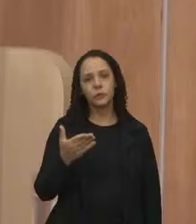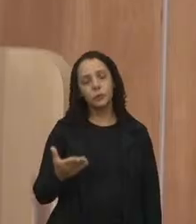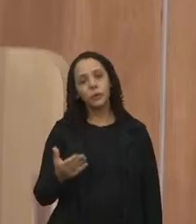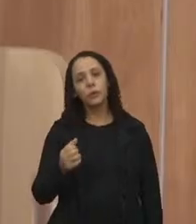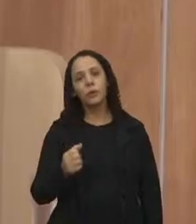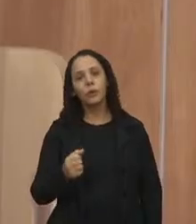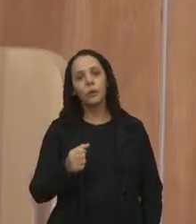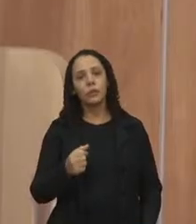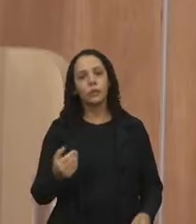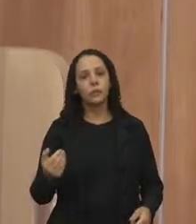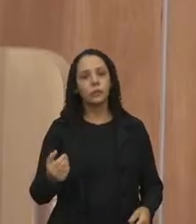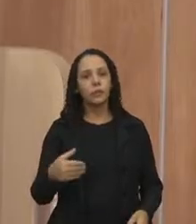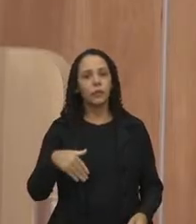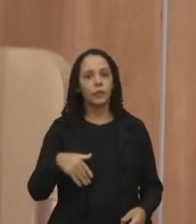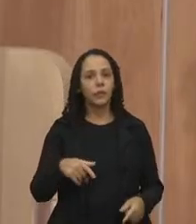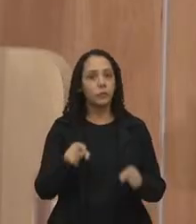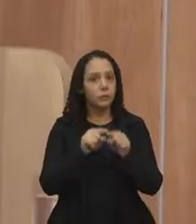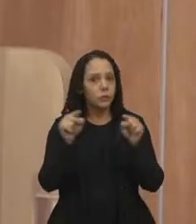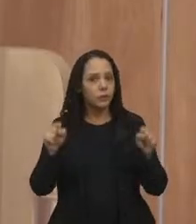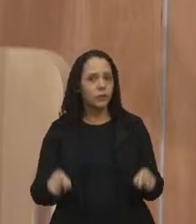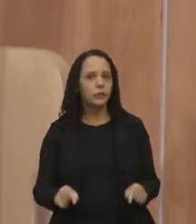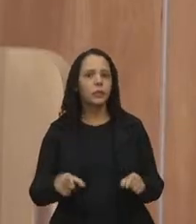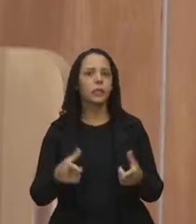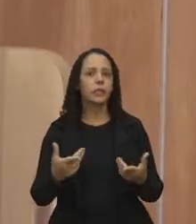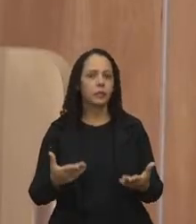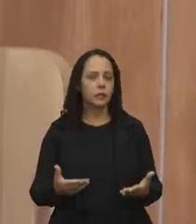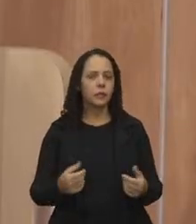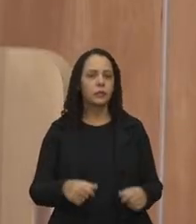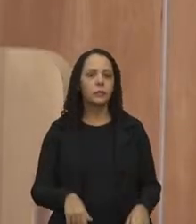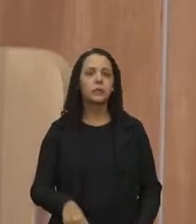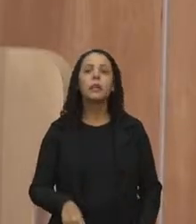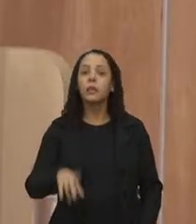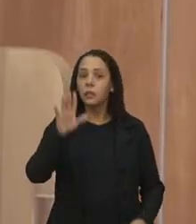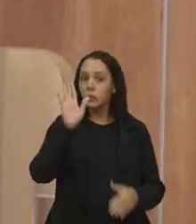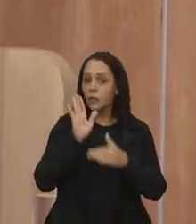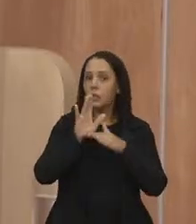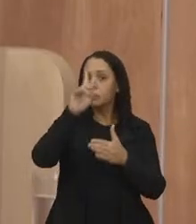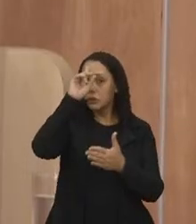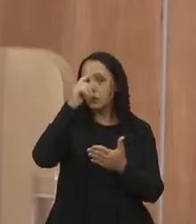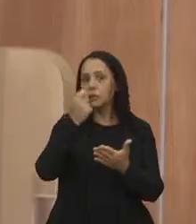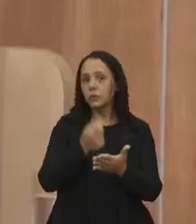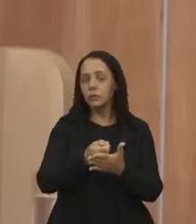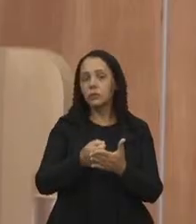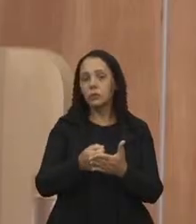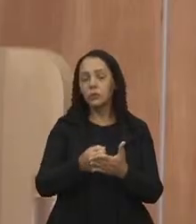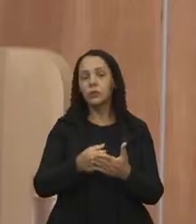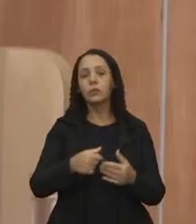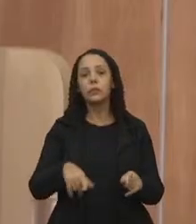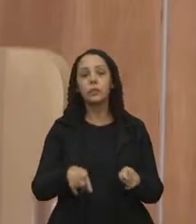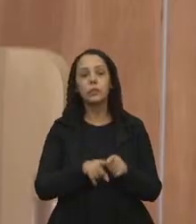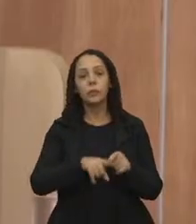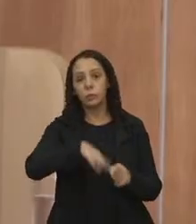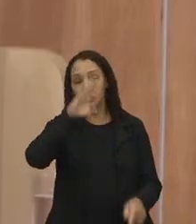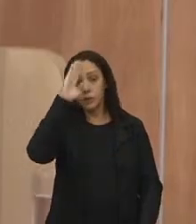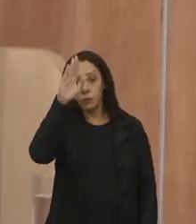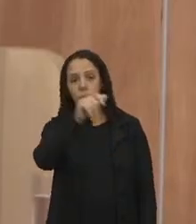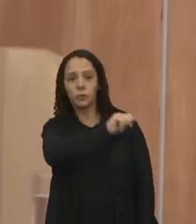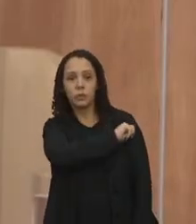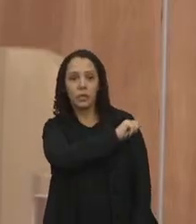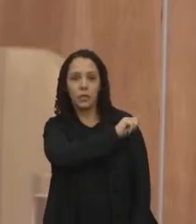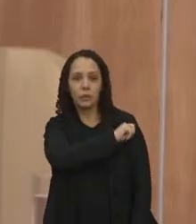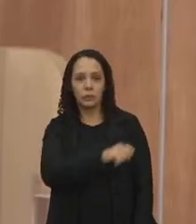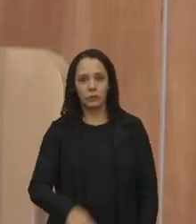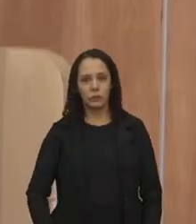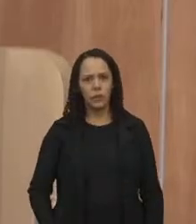nossos servidores, que têm cadeira cativa nas decisões, nas eleições, e principalmente os nossos alunos, que não